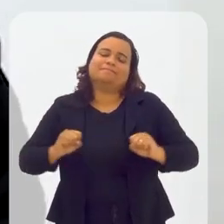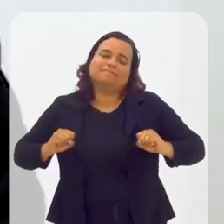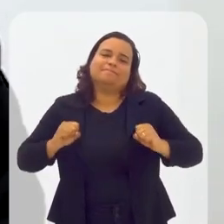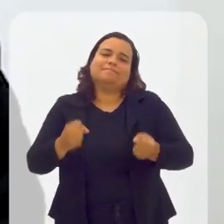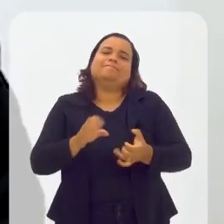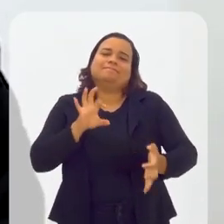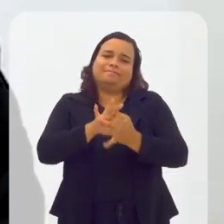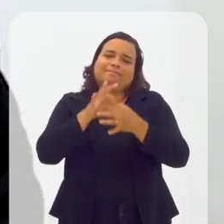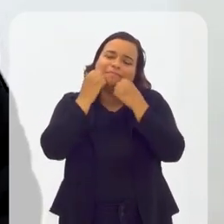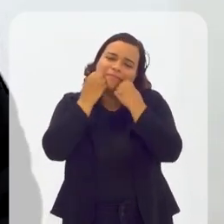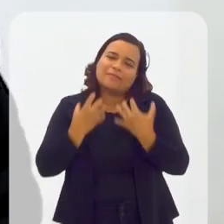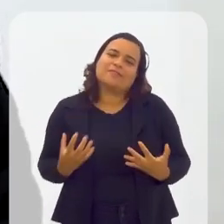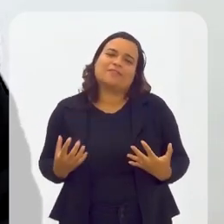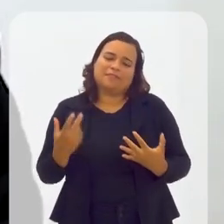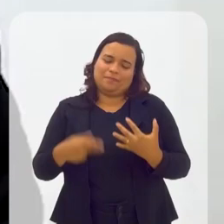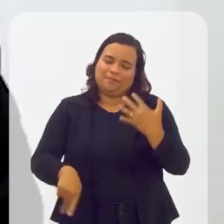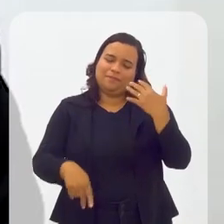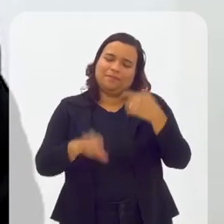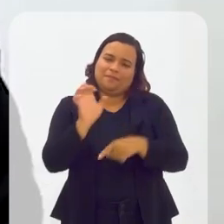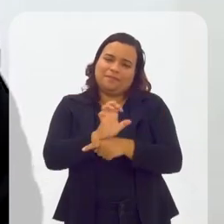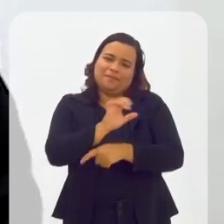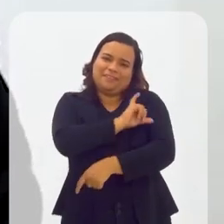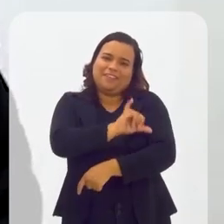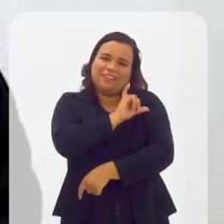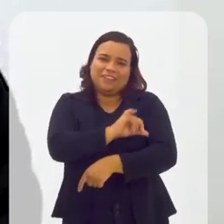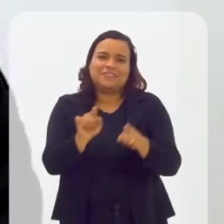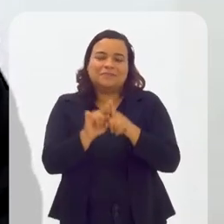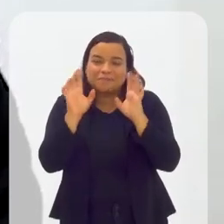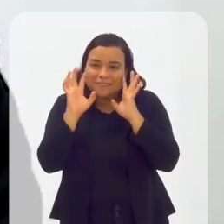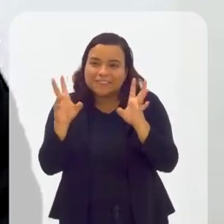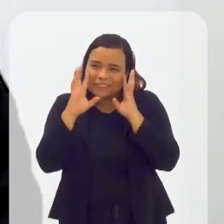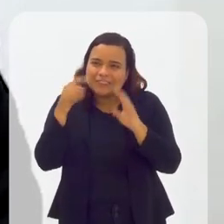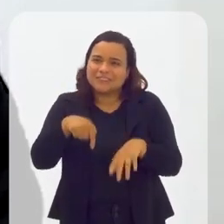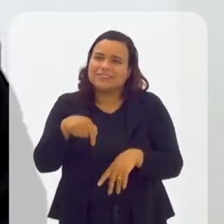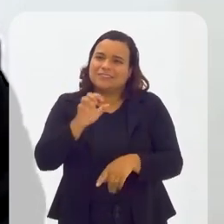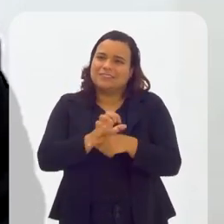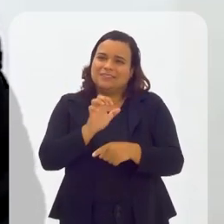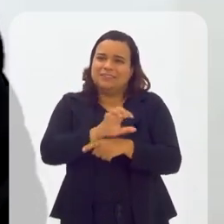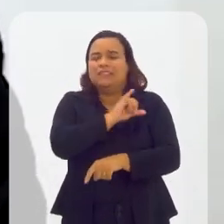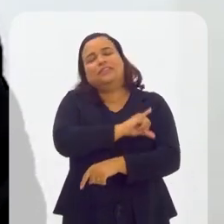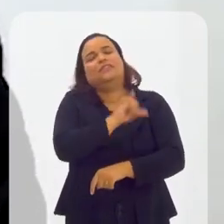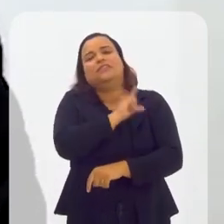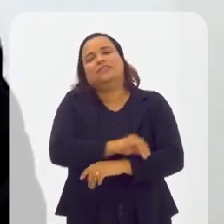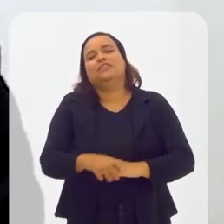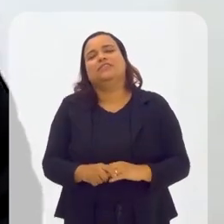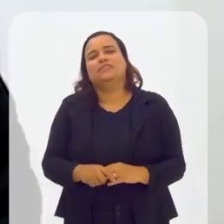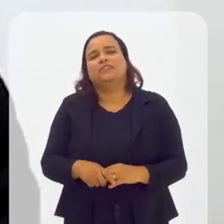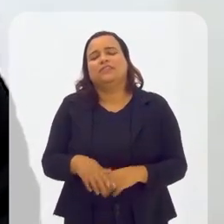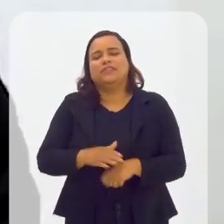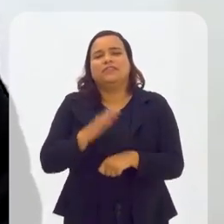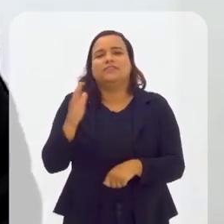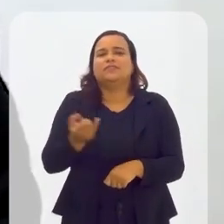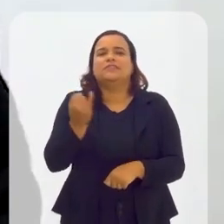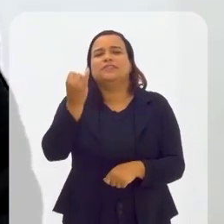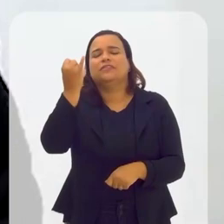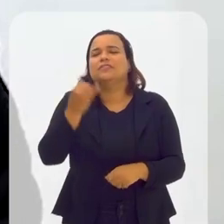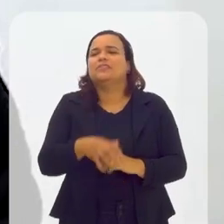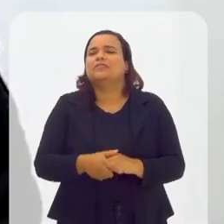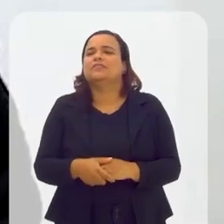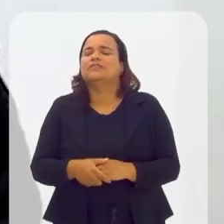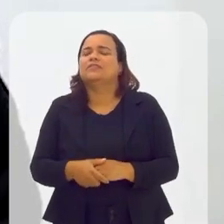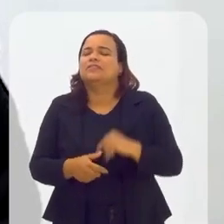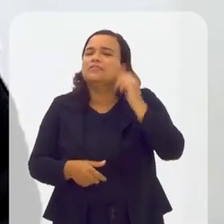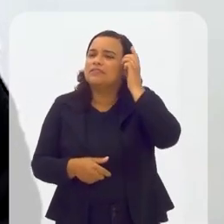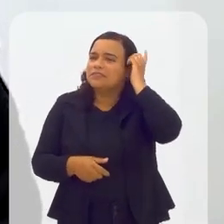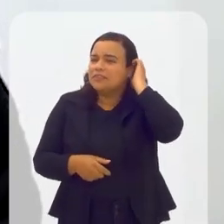vocês são um dos bons eixos que a gente tem aqui no estado do Rio, pensando no estado do Rio de Janeiro, que é o mais